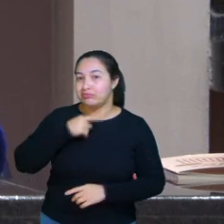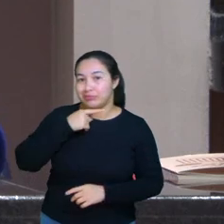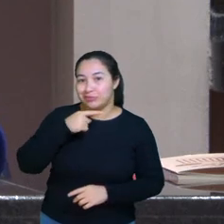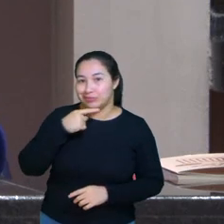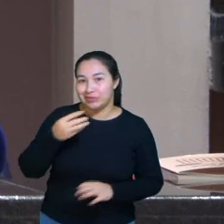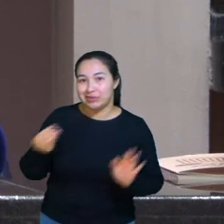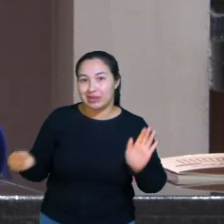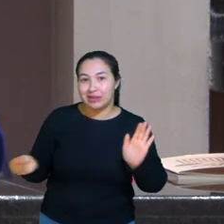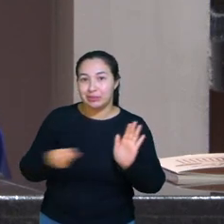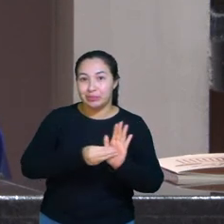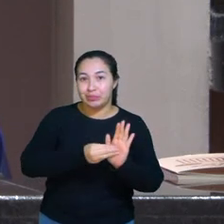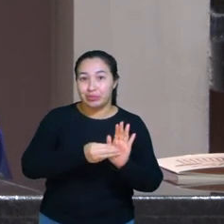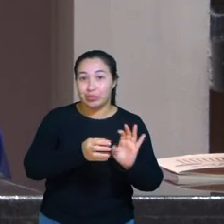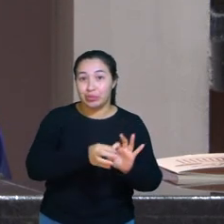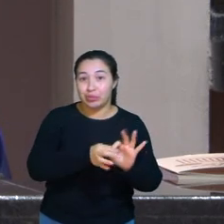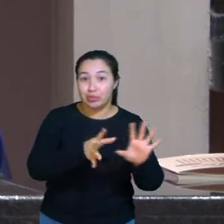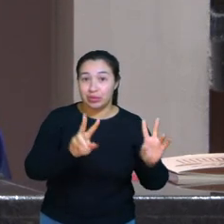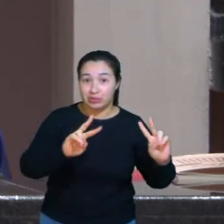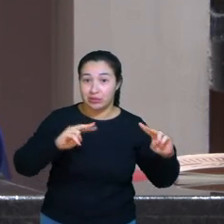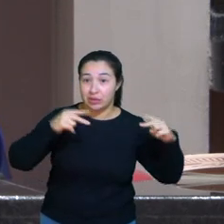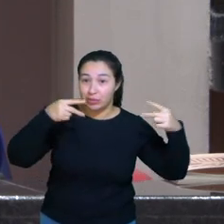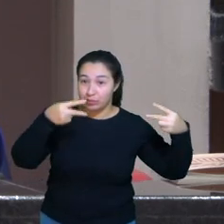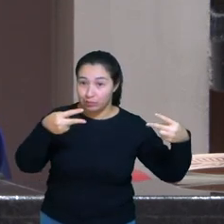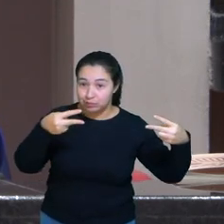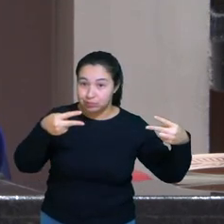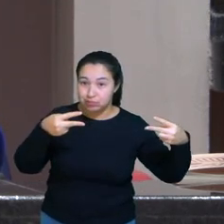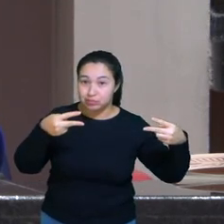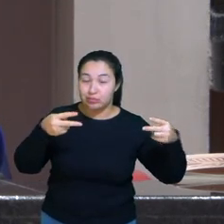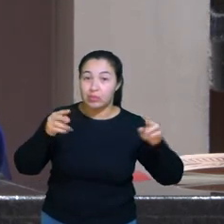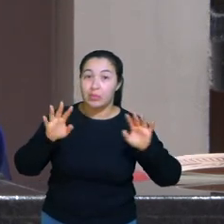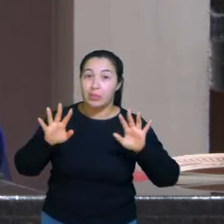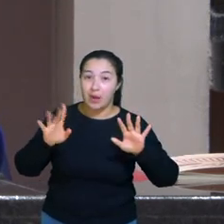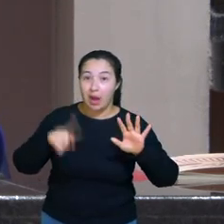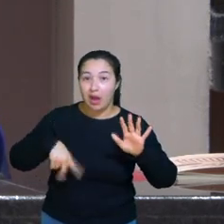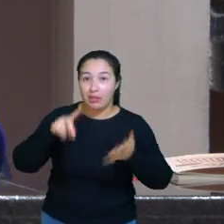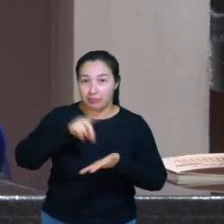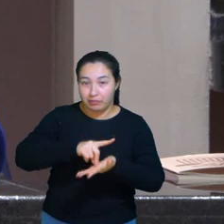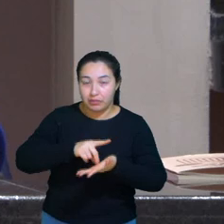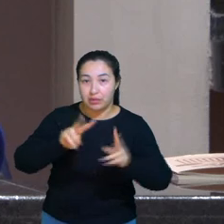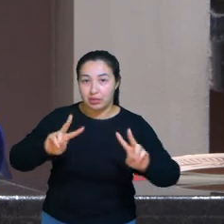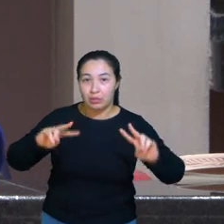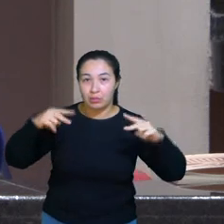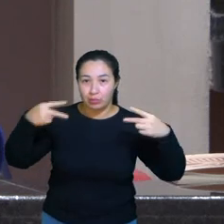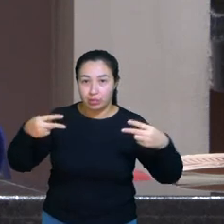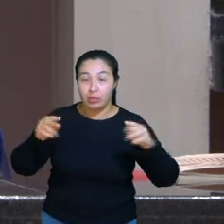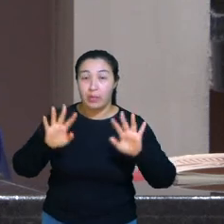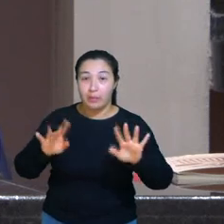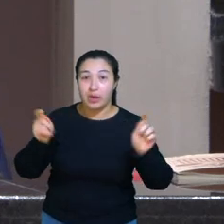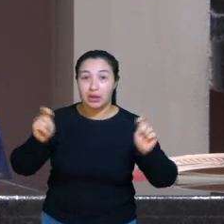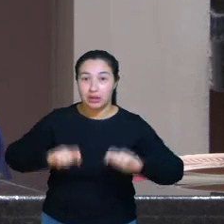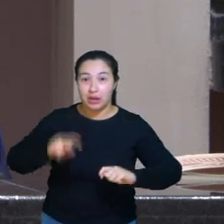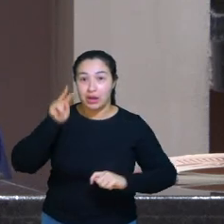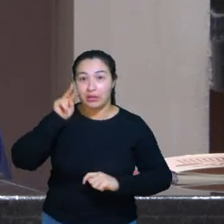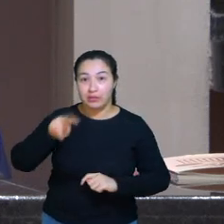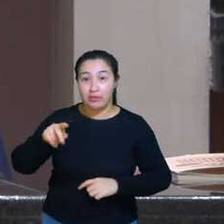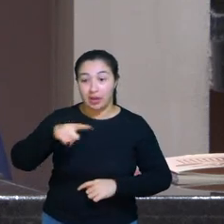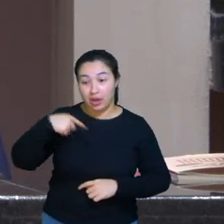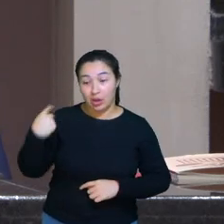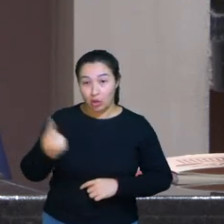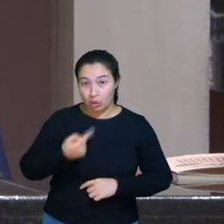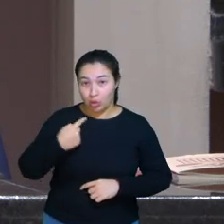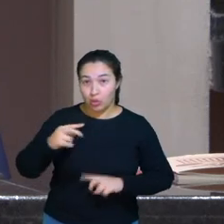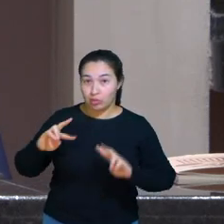no no site da lesc né que é oficial Então nós vamos disponibilizar no nosso site